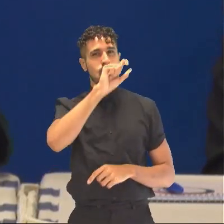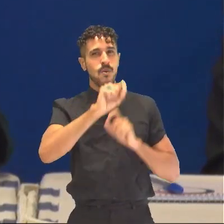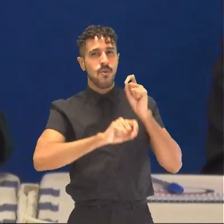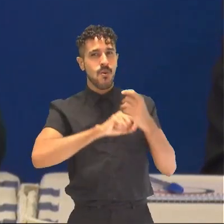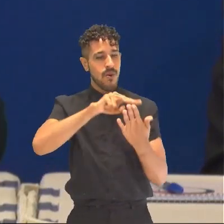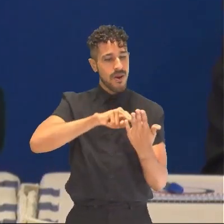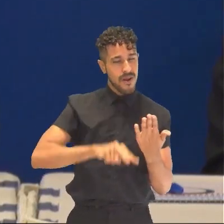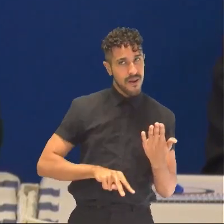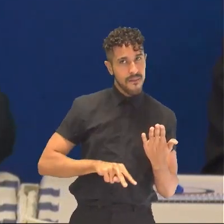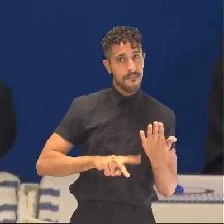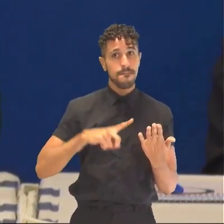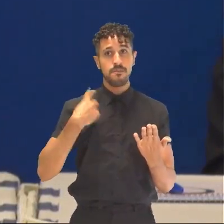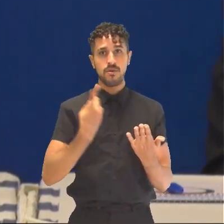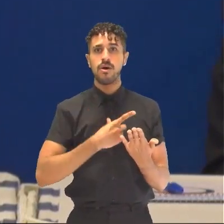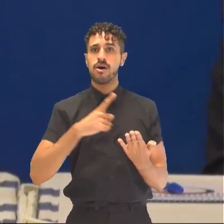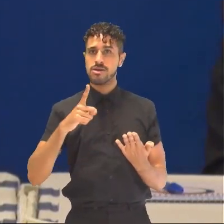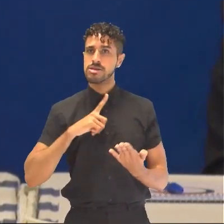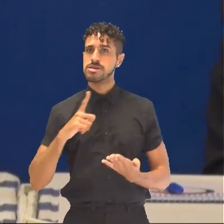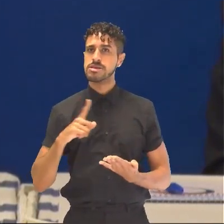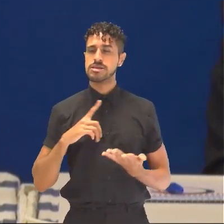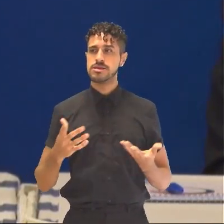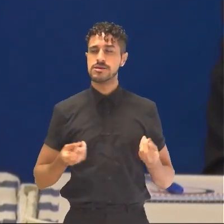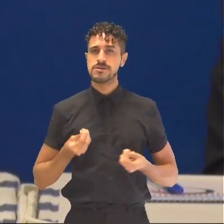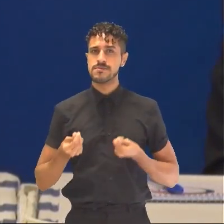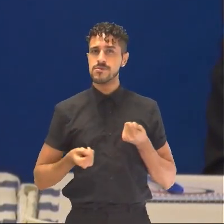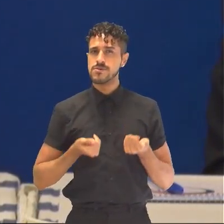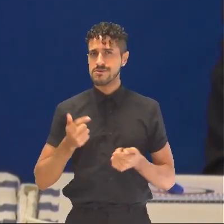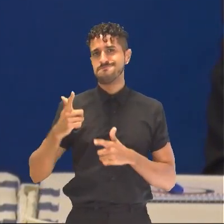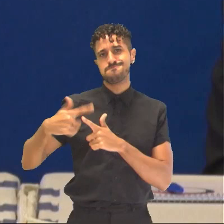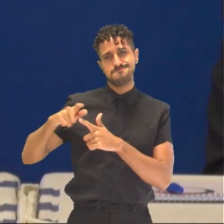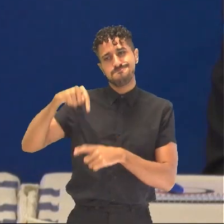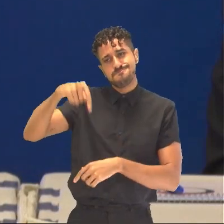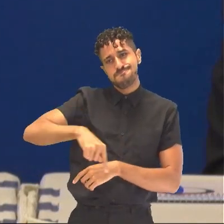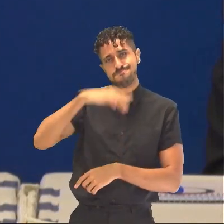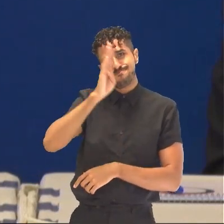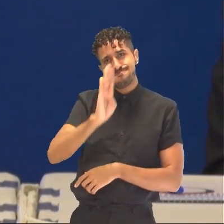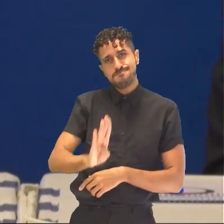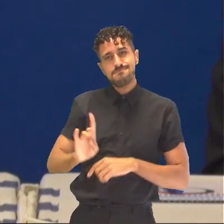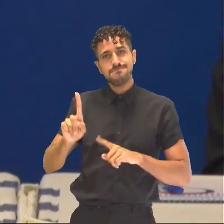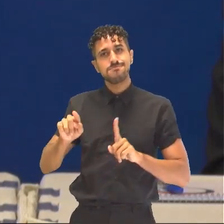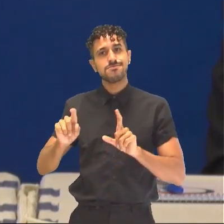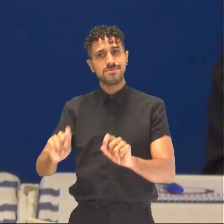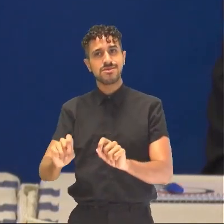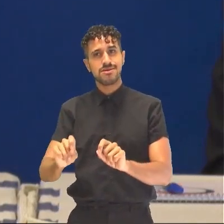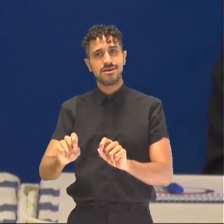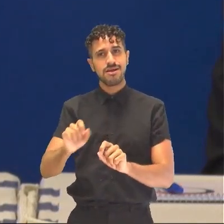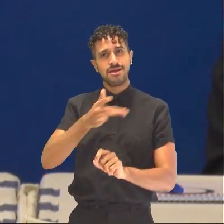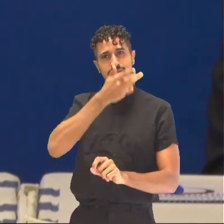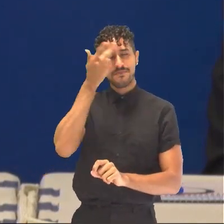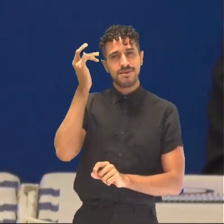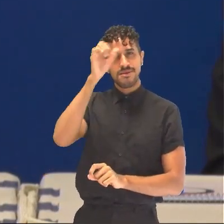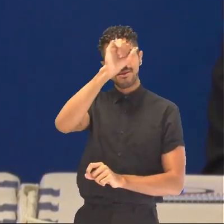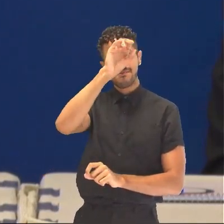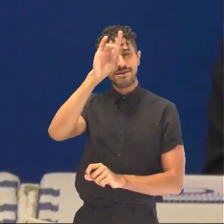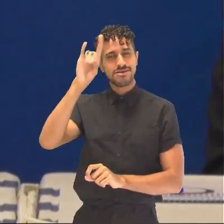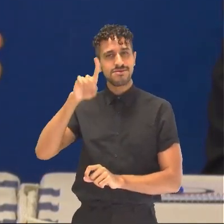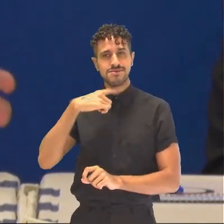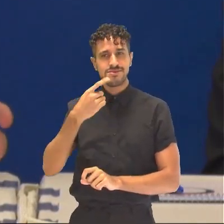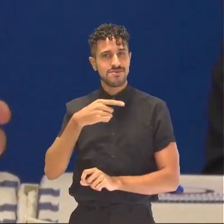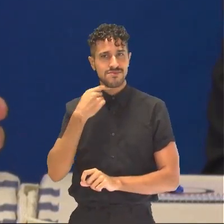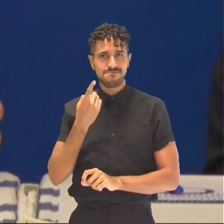que leem. Nós temos esse problema no Brasil, que é o do analfabetismo funcional.